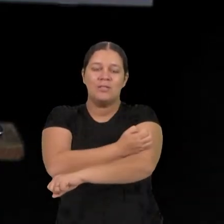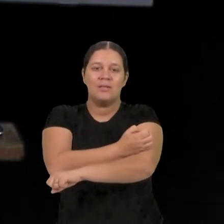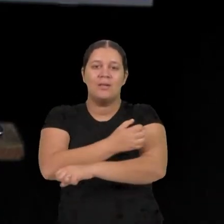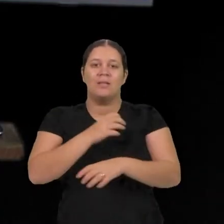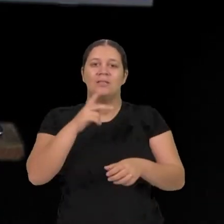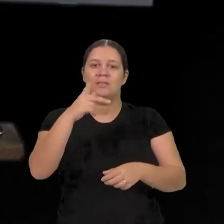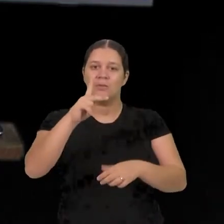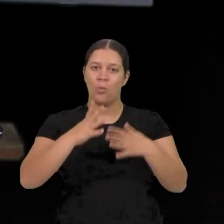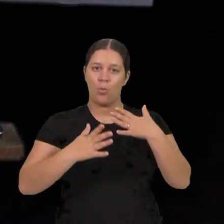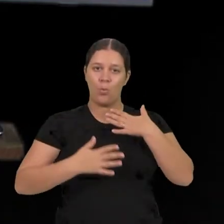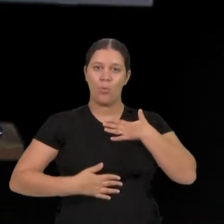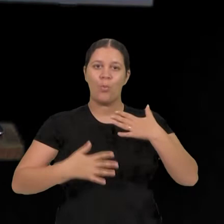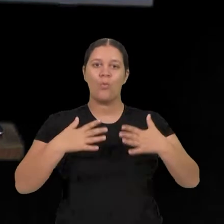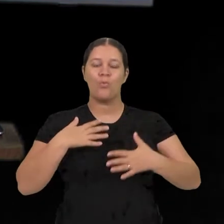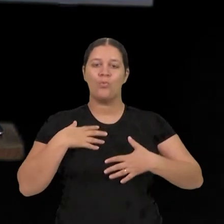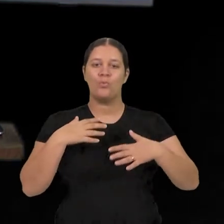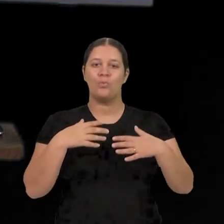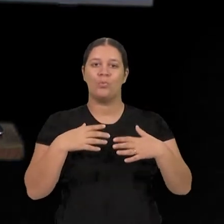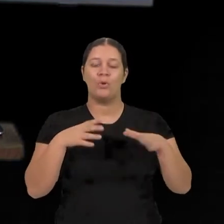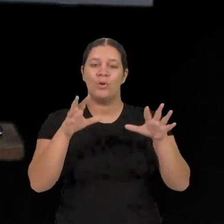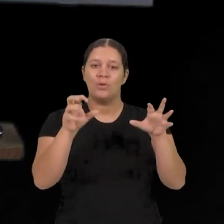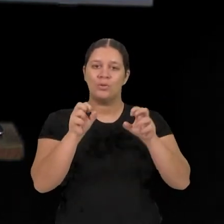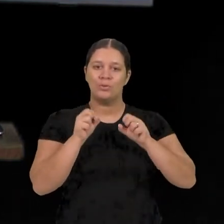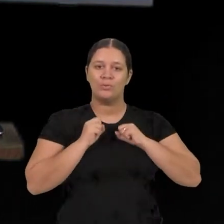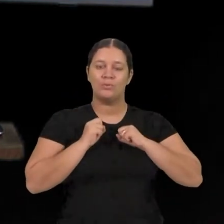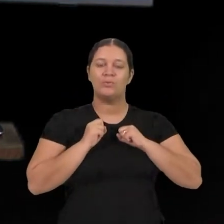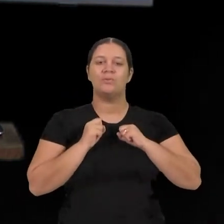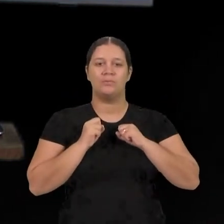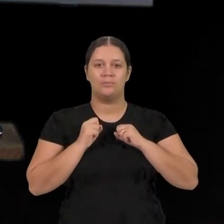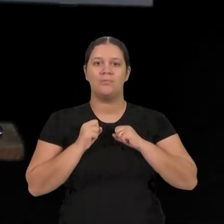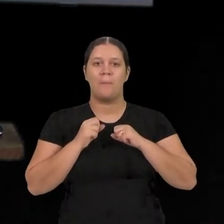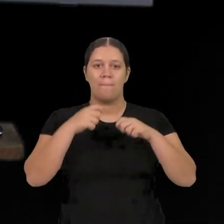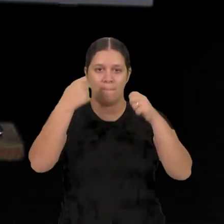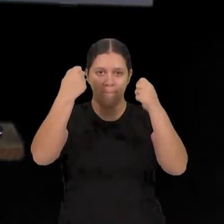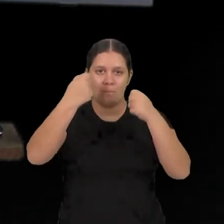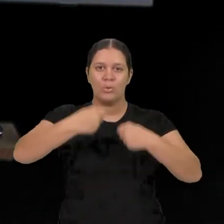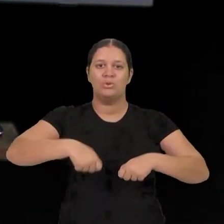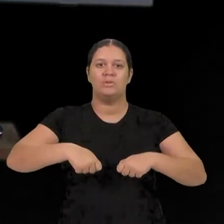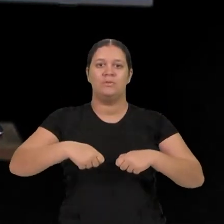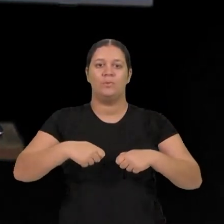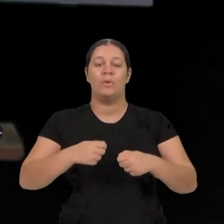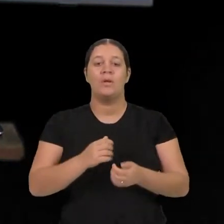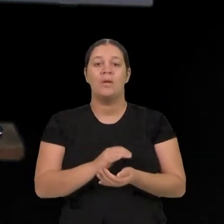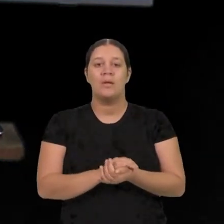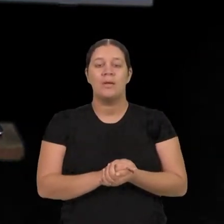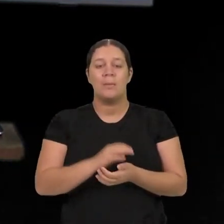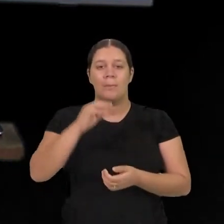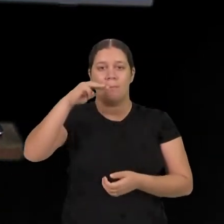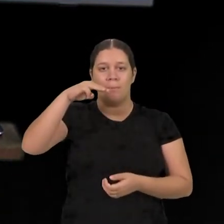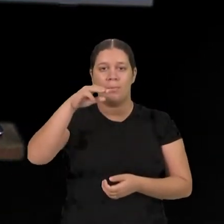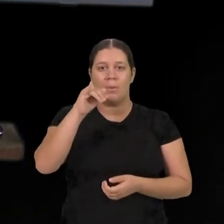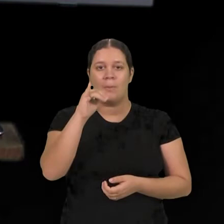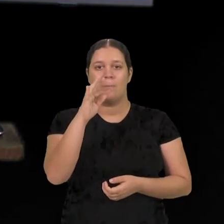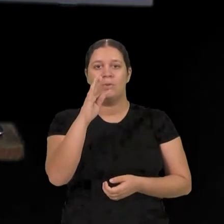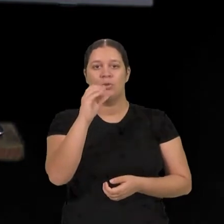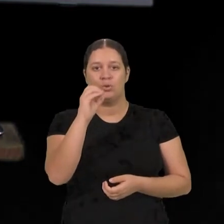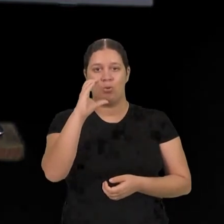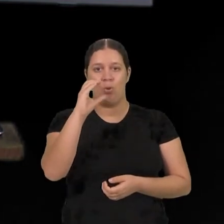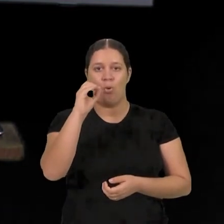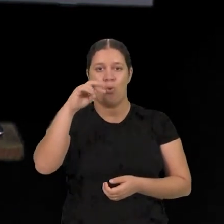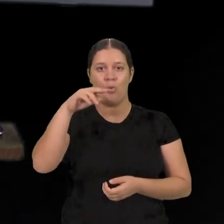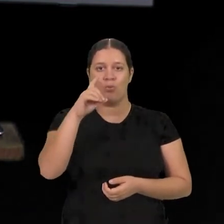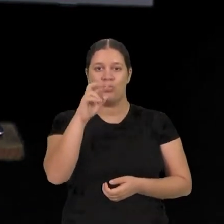que esse organismo se mantenha de pé, se mantenha funcionando, tá? Então, mitocôndrias nas células